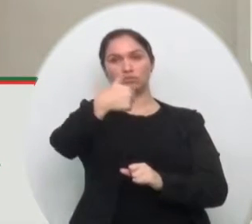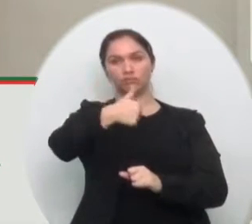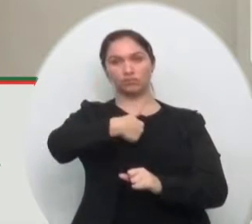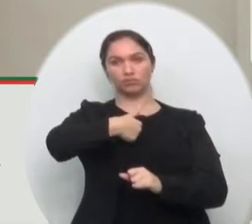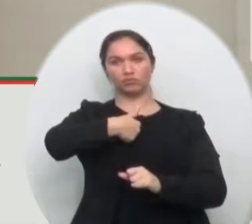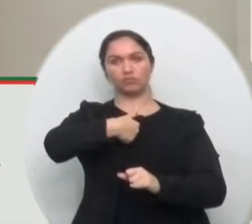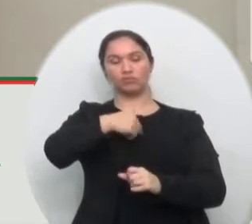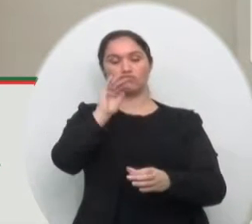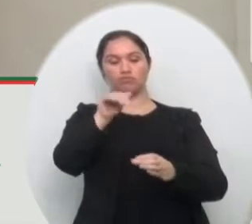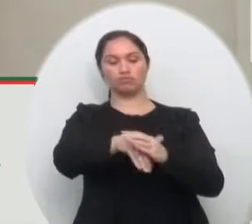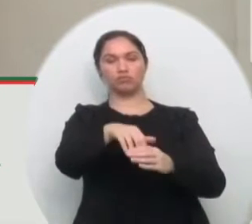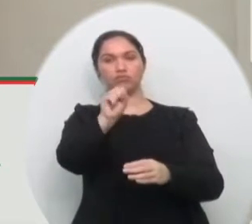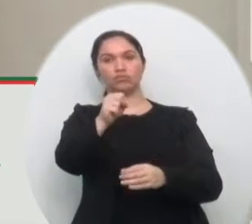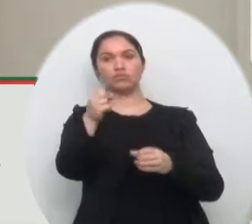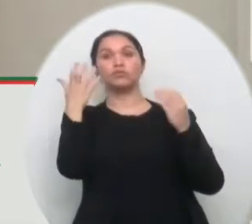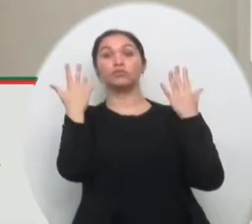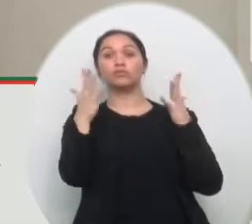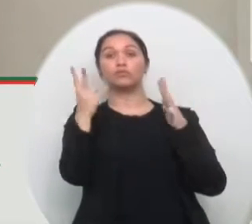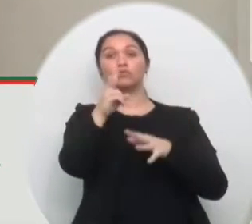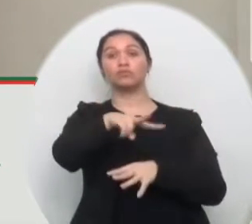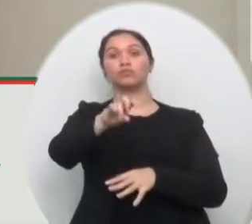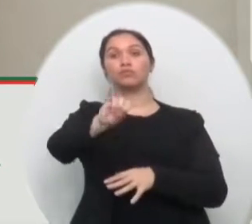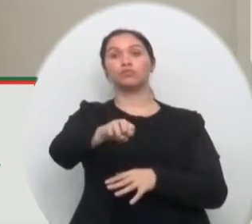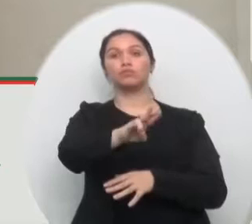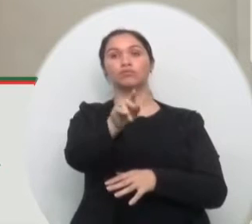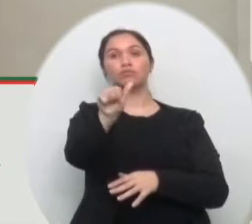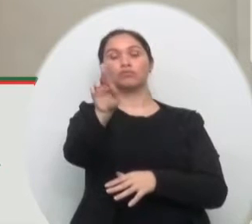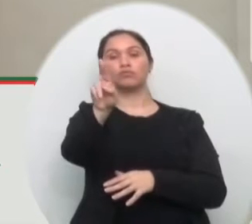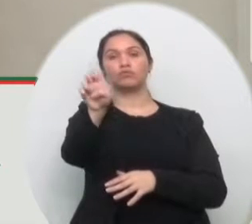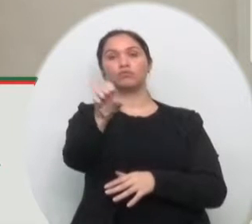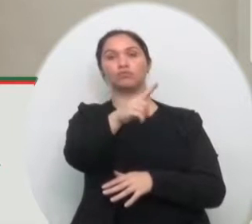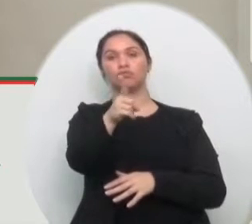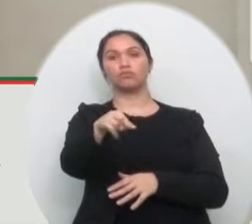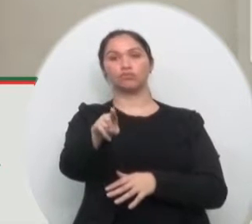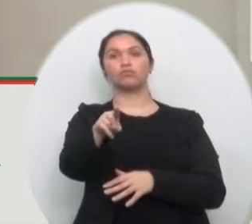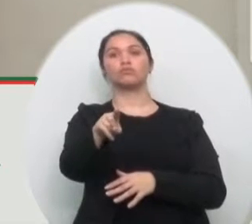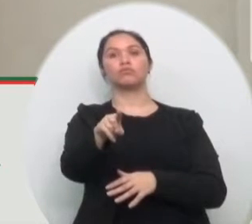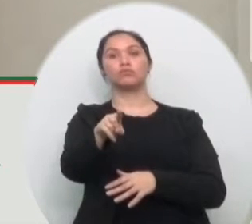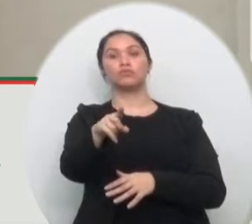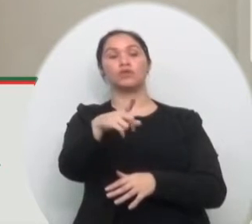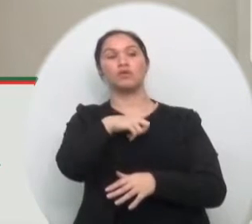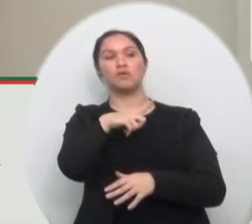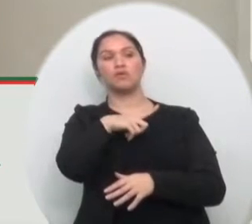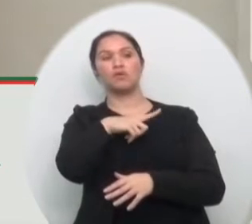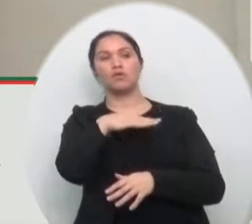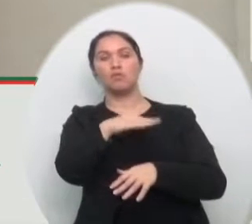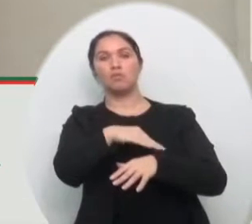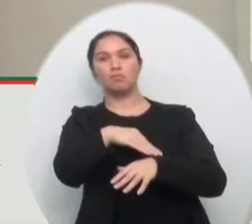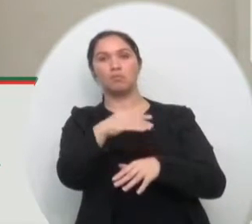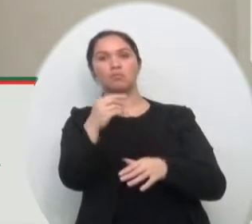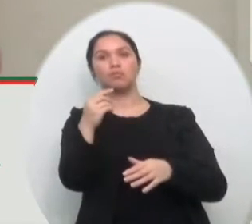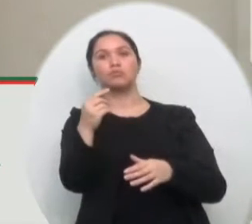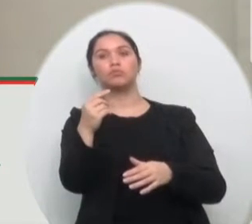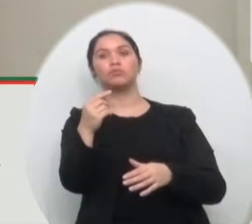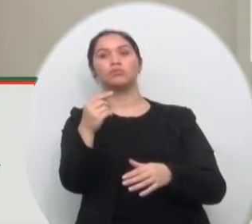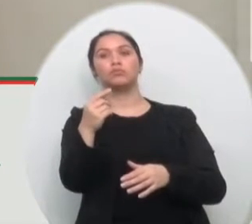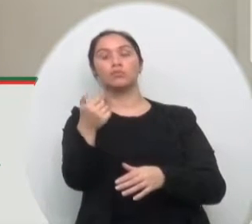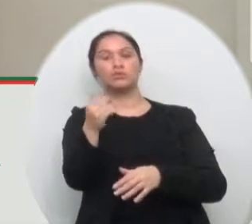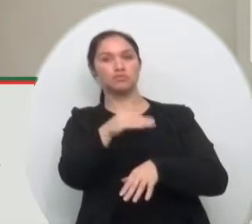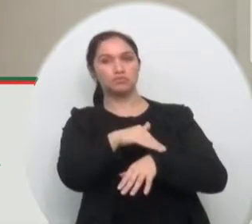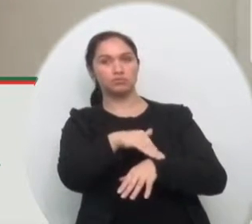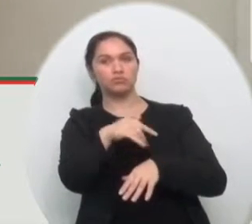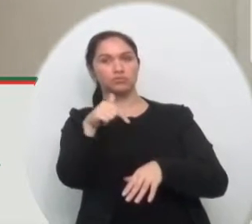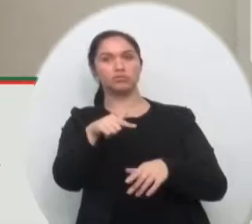vez o vereador Juarez, que em pouco tempo que ficou aqui conosco, fez projetos de grande relevância. Está de